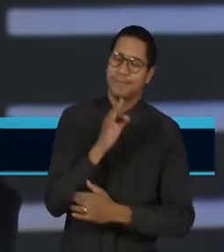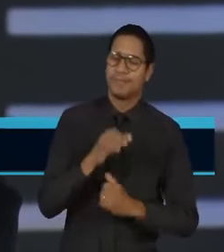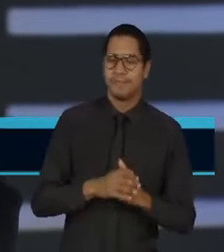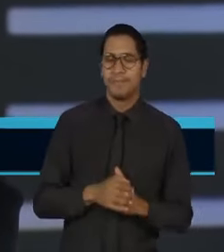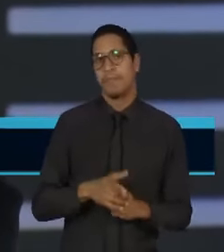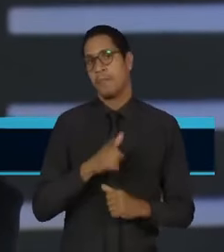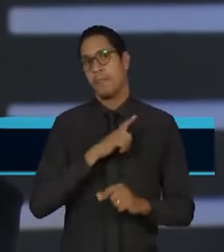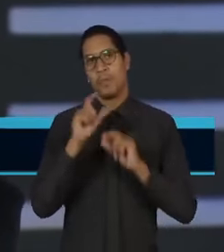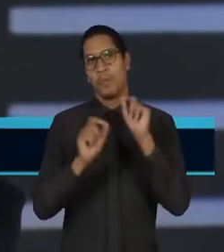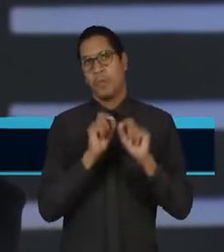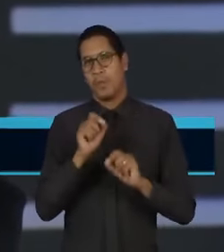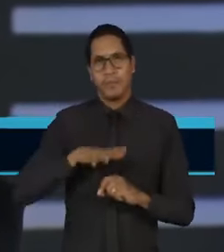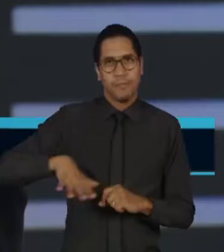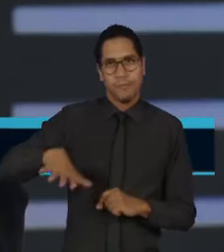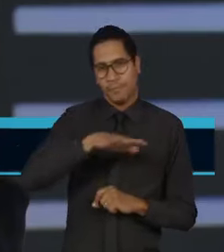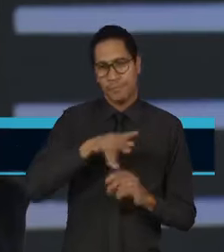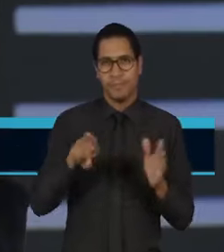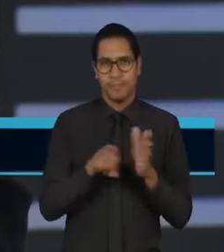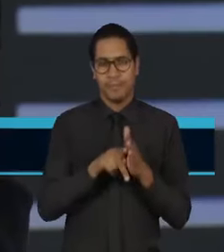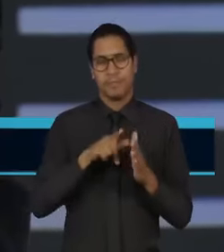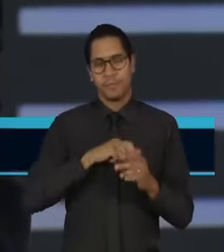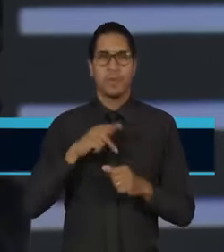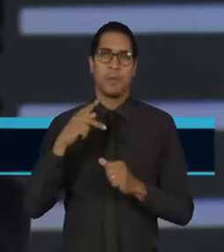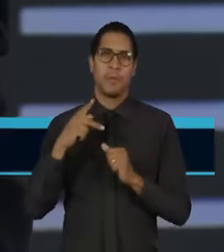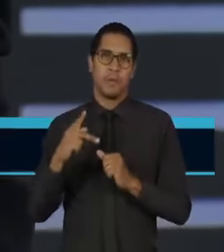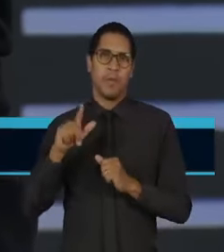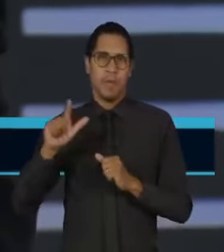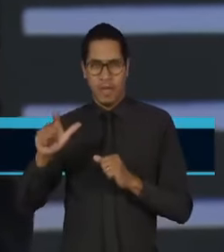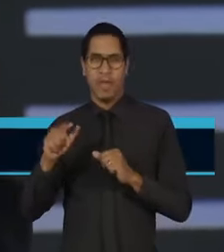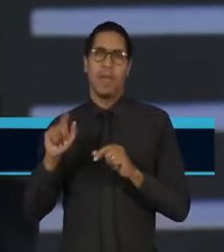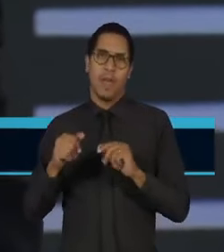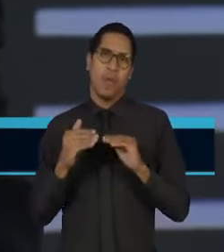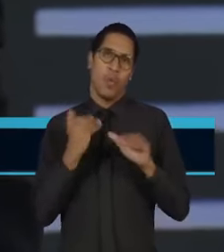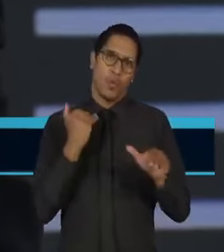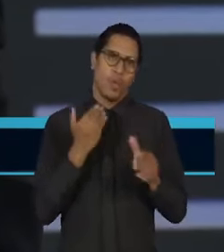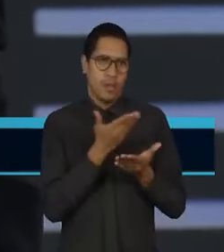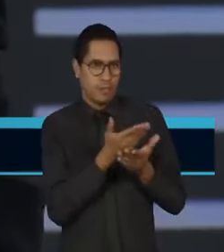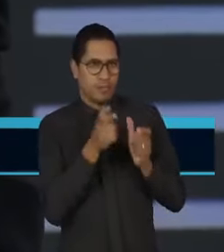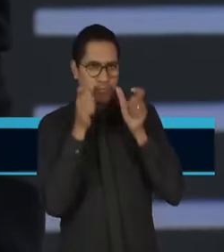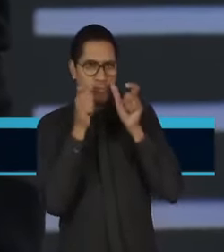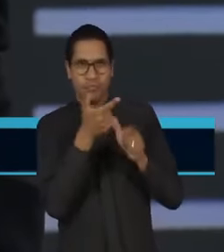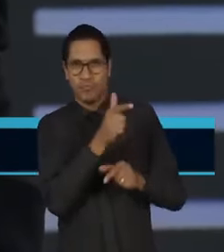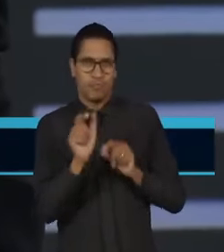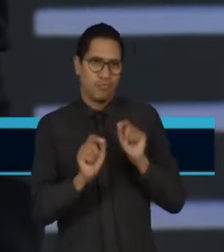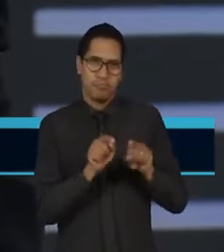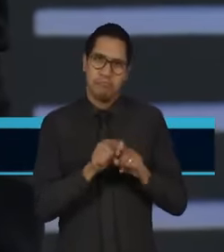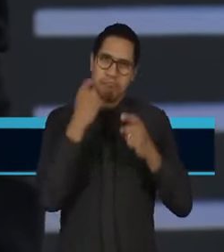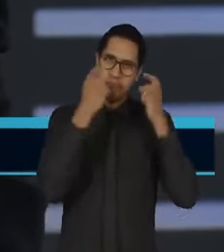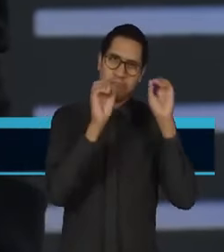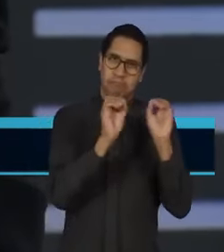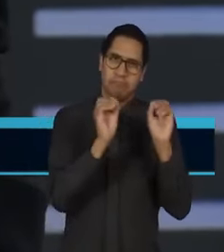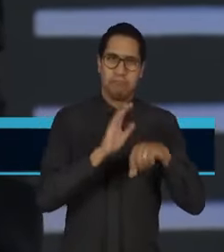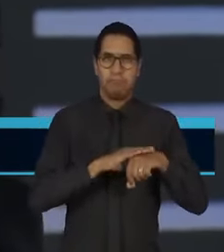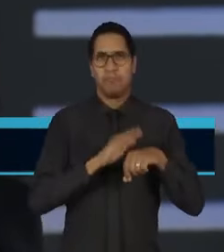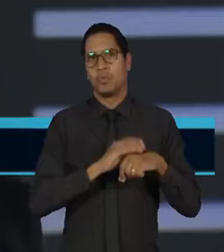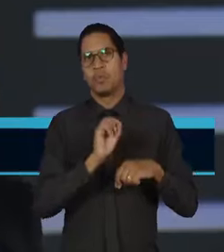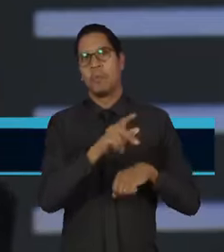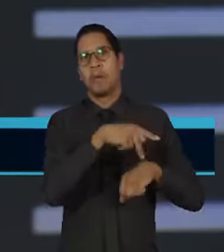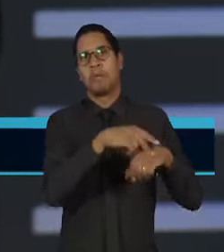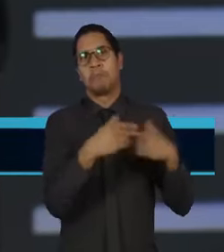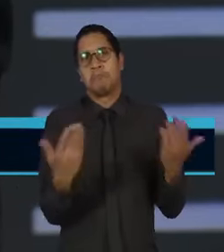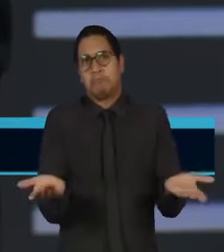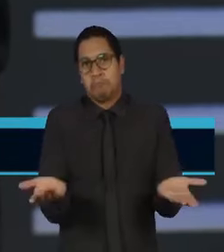que é uma fisiologia geral, mas a oposição, se não tem interesse para eles, eles não estão muito preocupados com os resultados para o país,